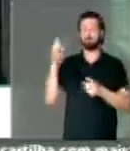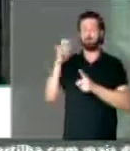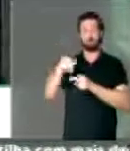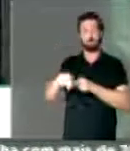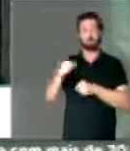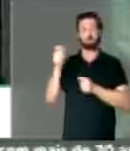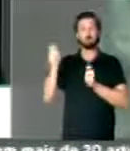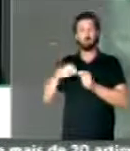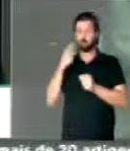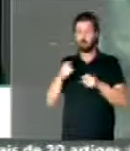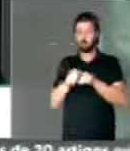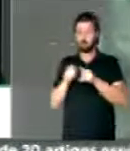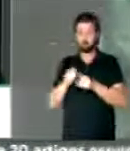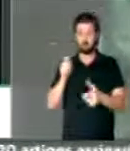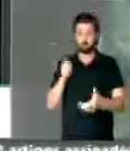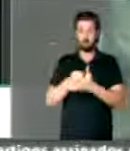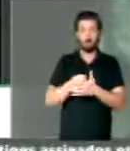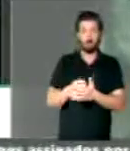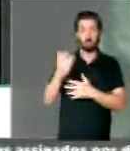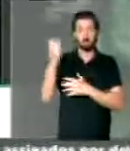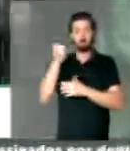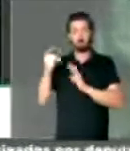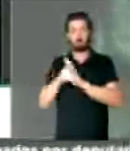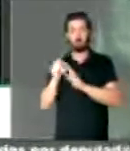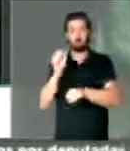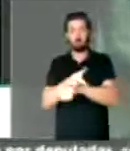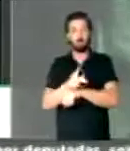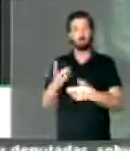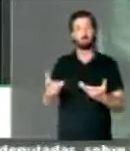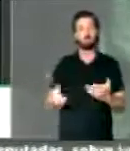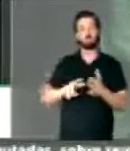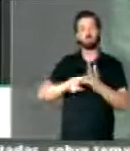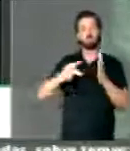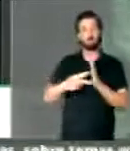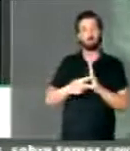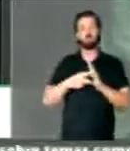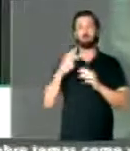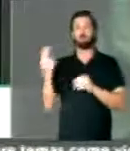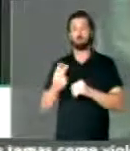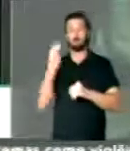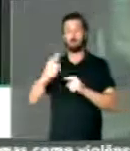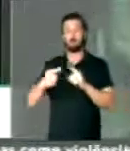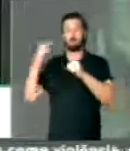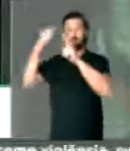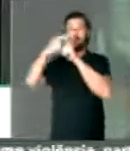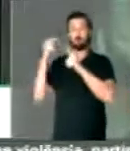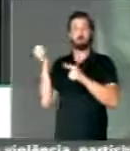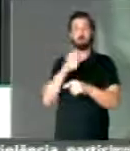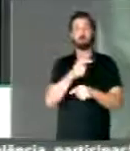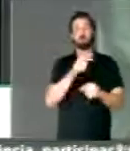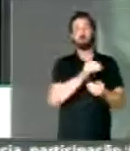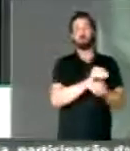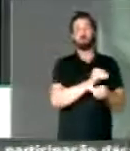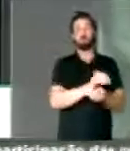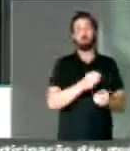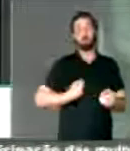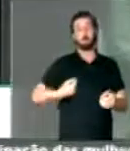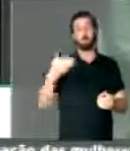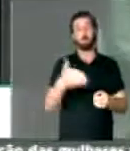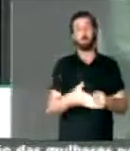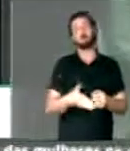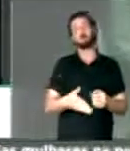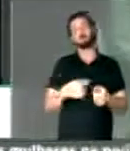vale apontar que o pagamento de benefícios previdenciários representa um valor superior ao Fundo de Participação